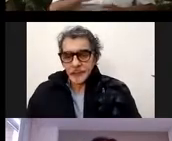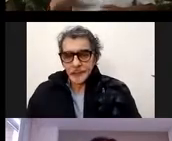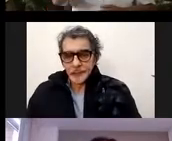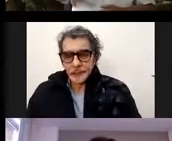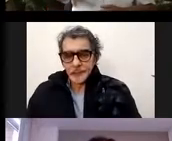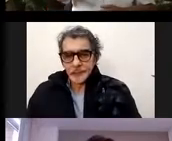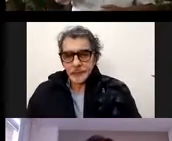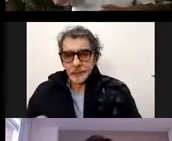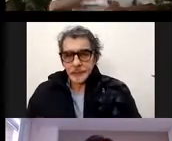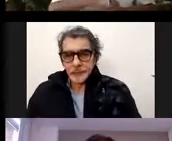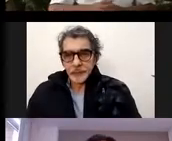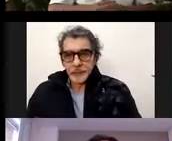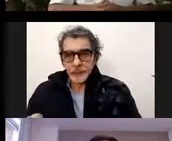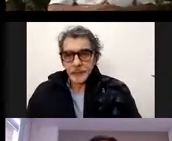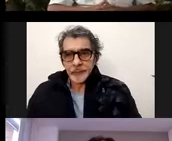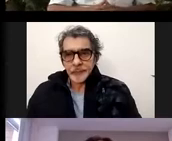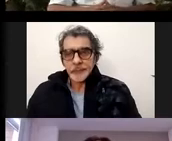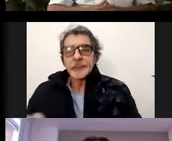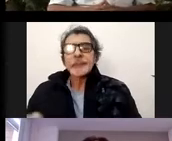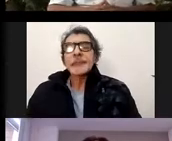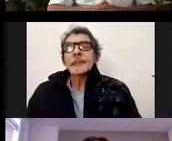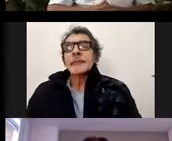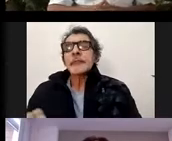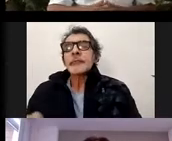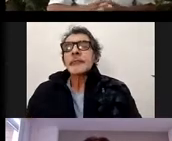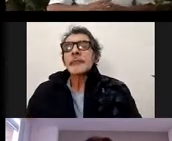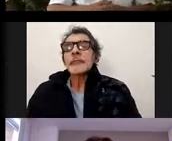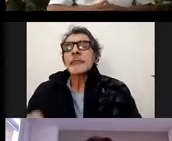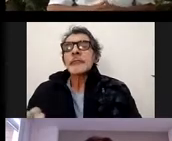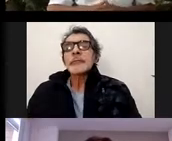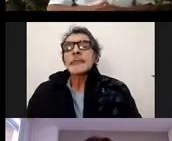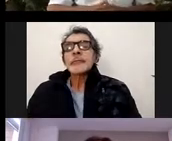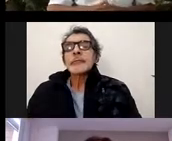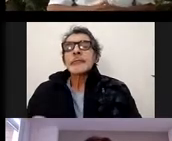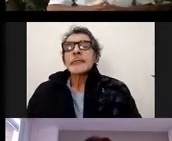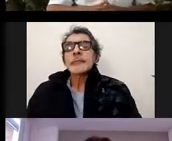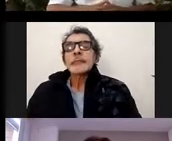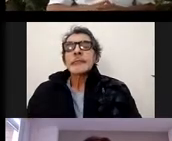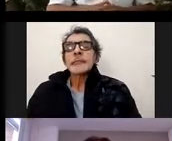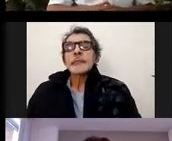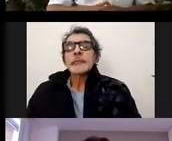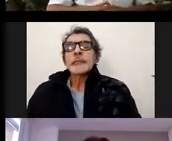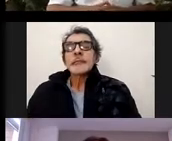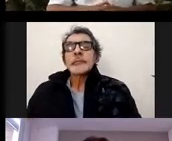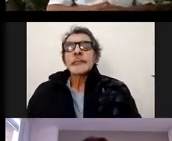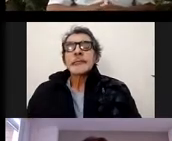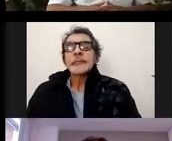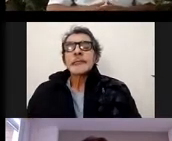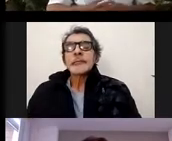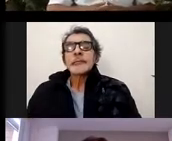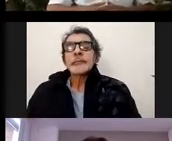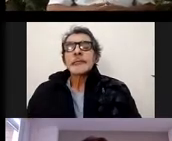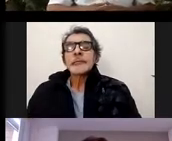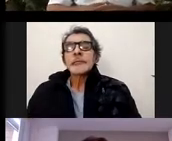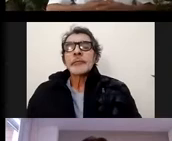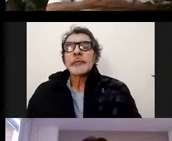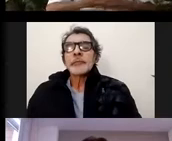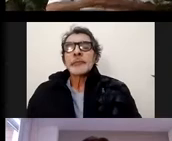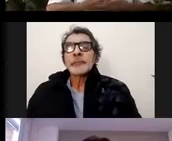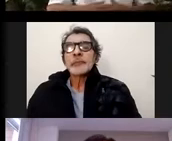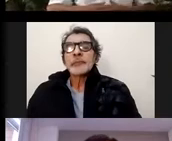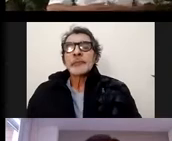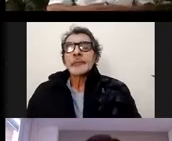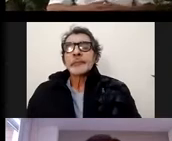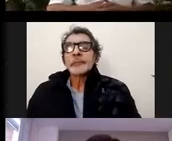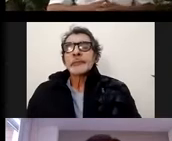deixei, foi por uma questão de necessidade, porque eu queria ela aqui bem pertinho da gente. Mas eu tenho certeza que ela vai conseguir fazer